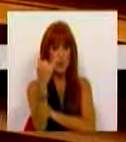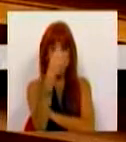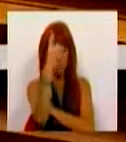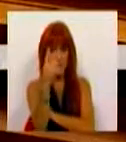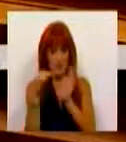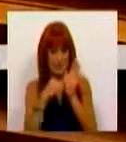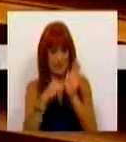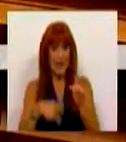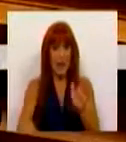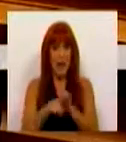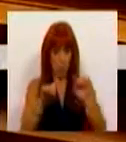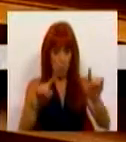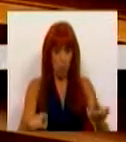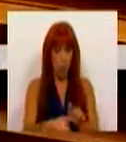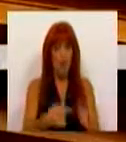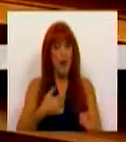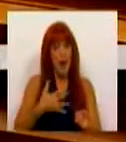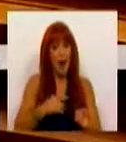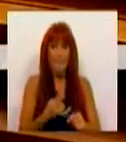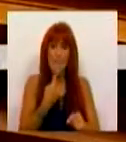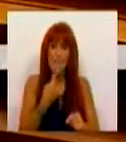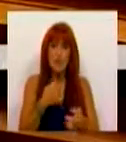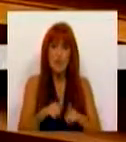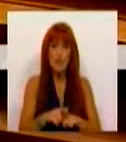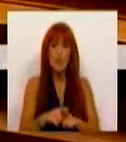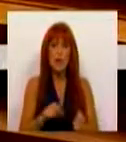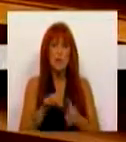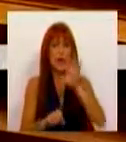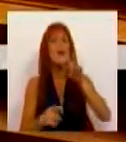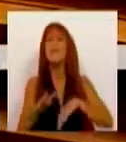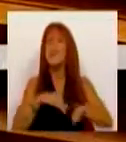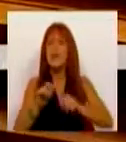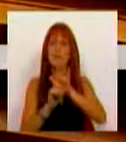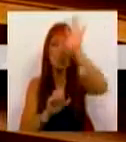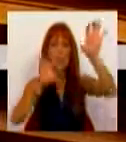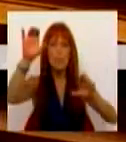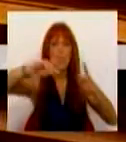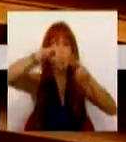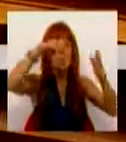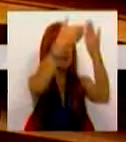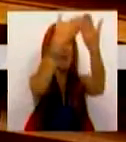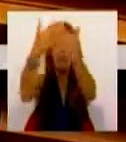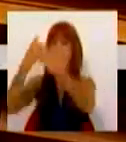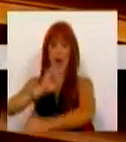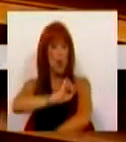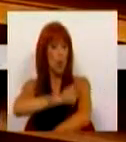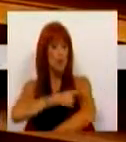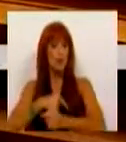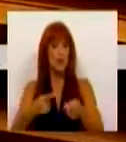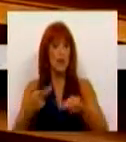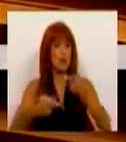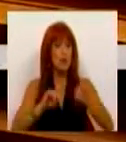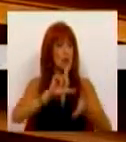26º dessa Lei Quadro, se pretende proceder à descentralização para os municípios da competência para